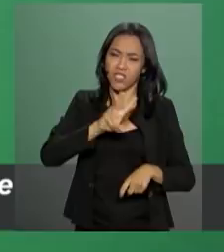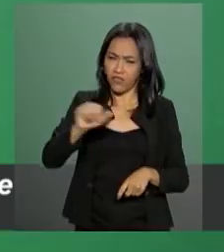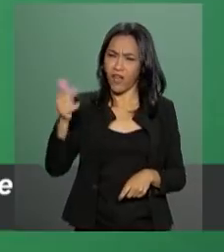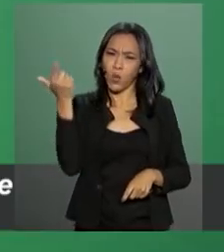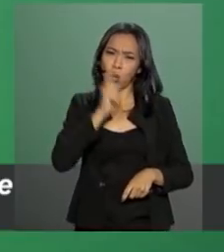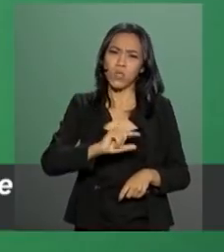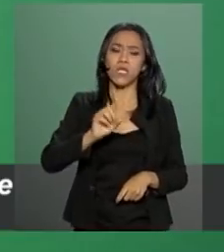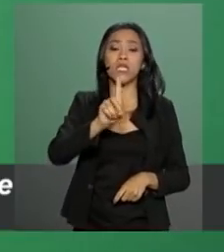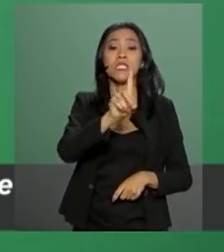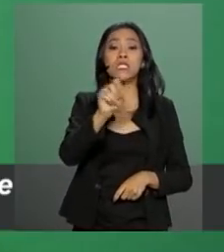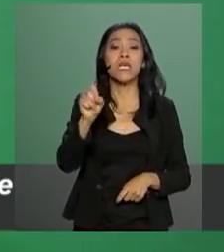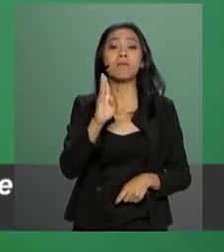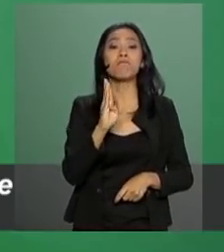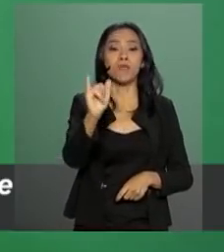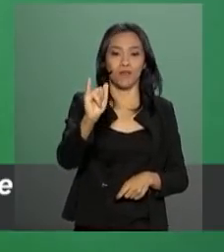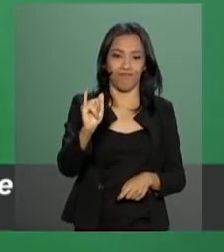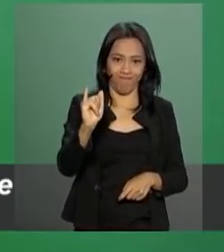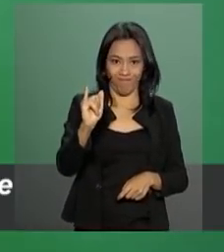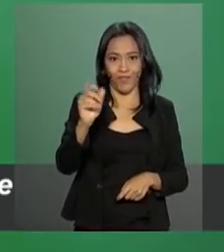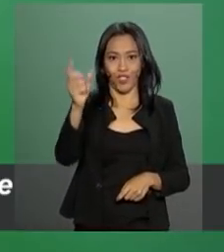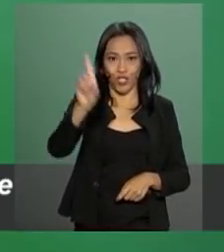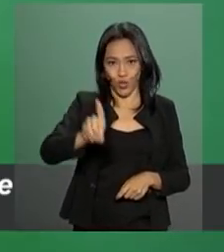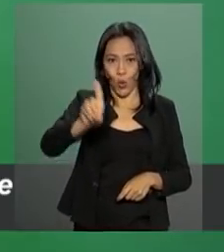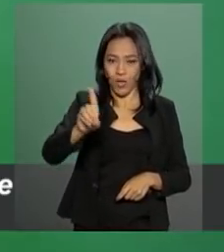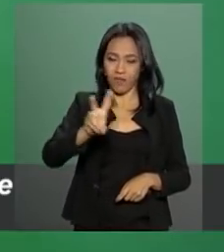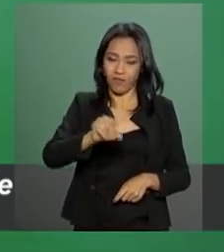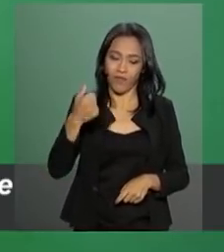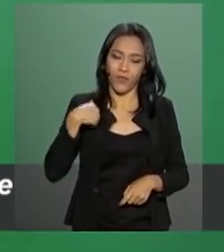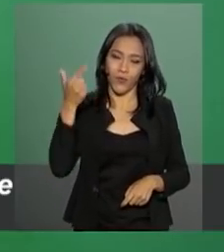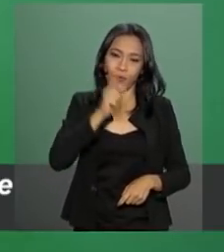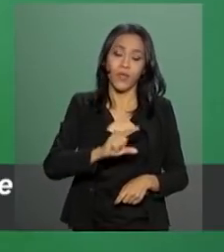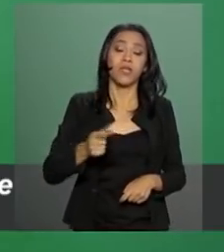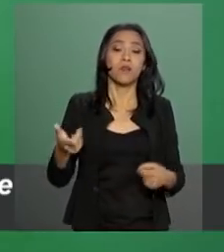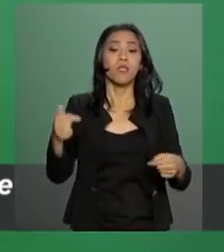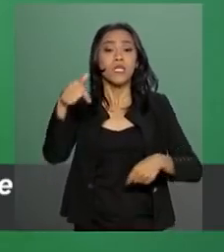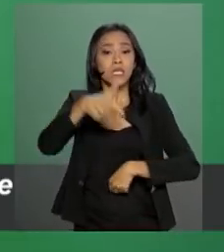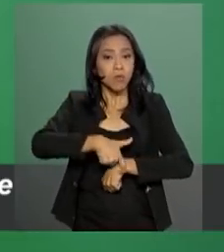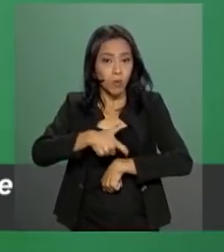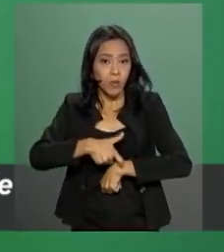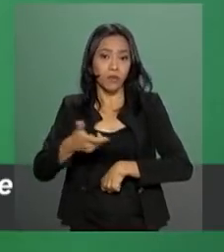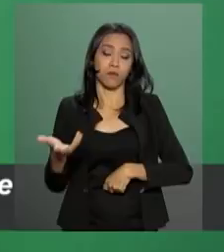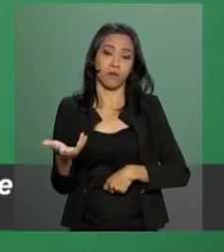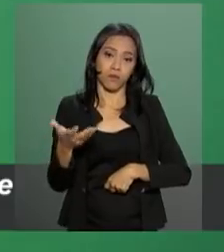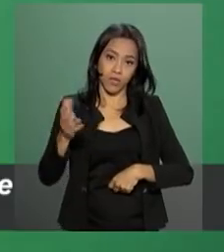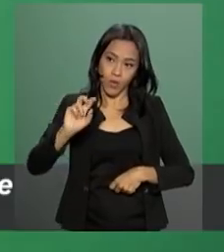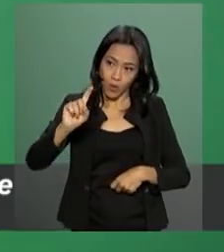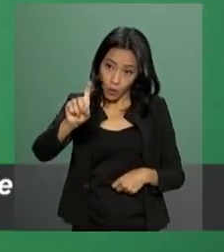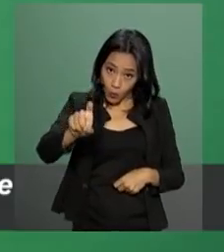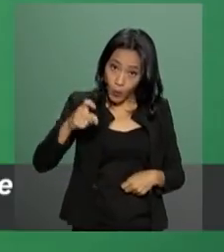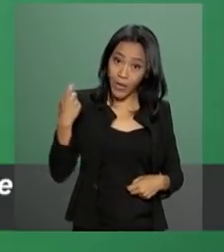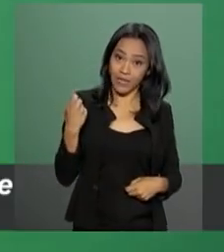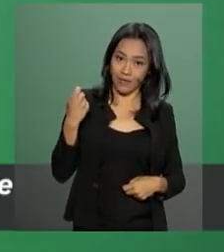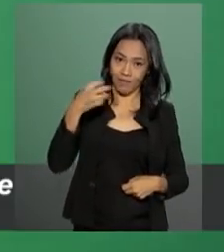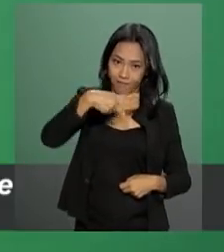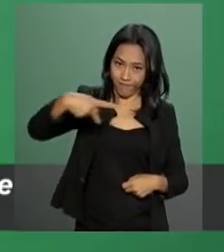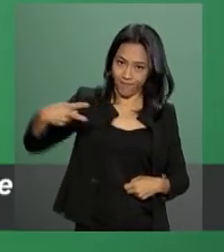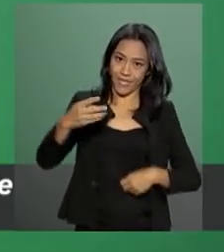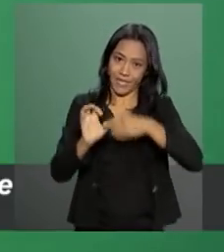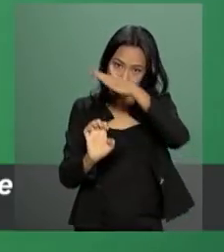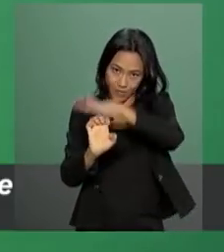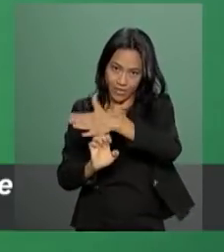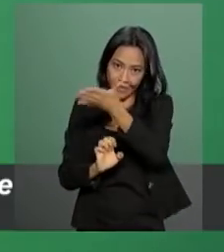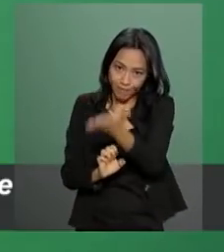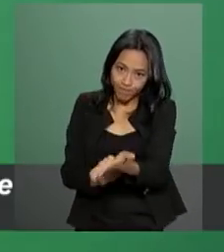dos 100 bilhões de dólares então eu quero também neste momento em que cumprimenta o ex presidente da embratur